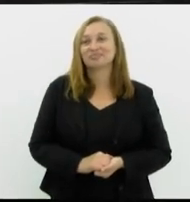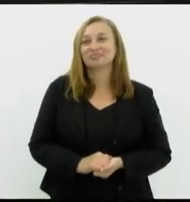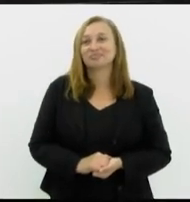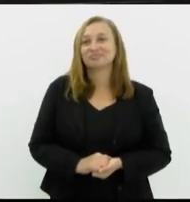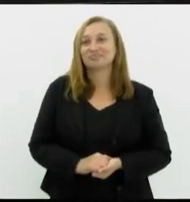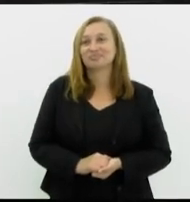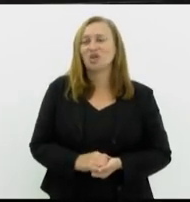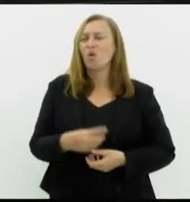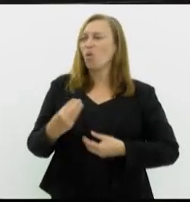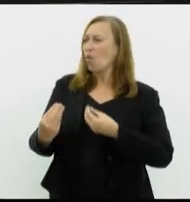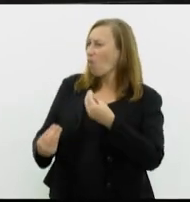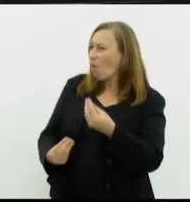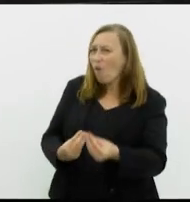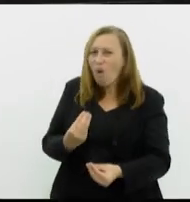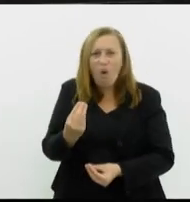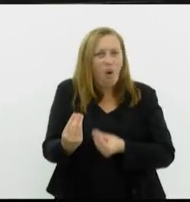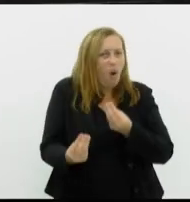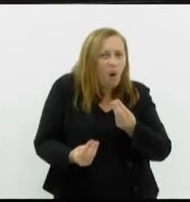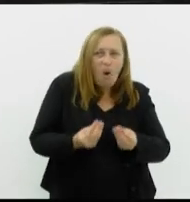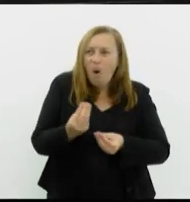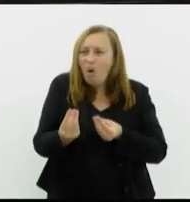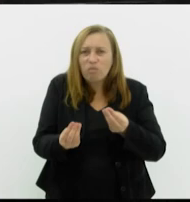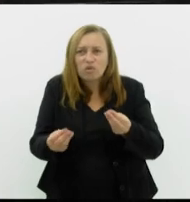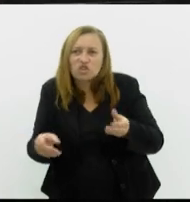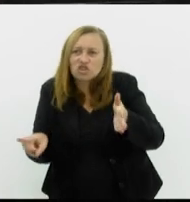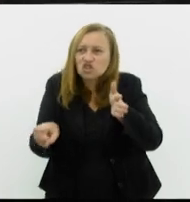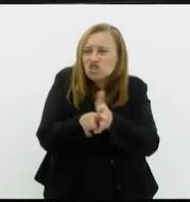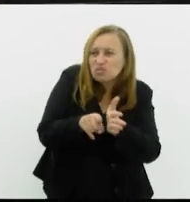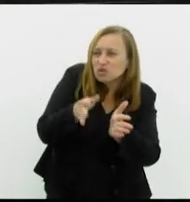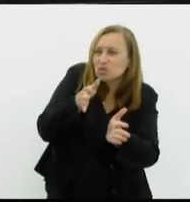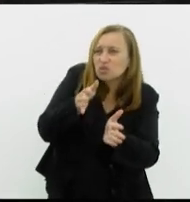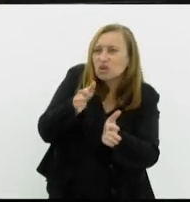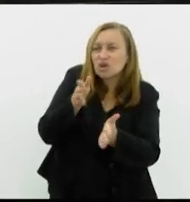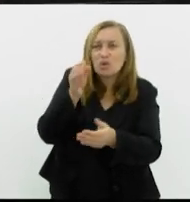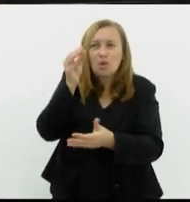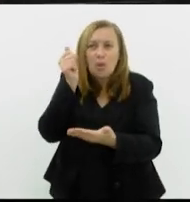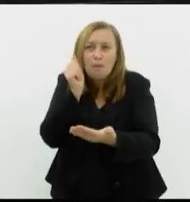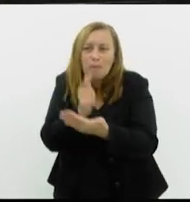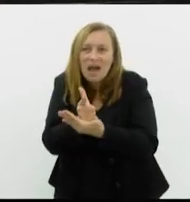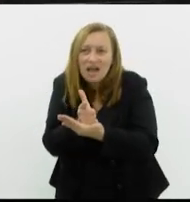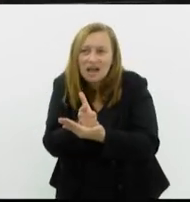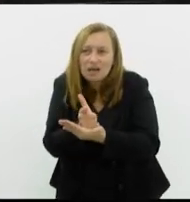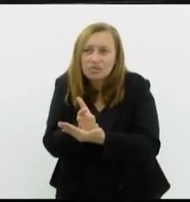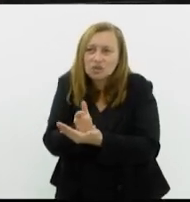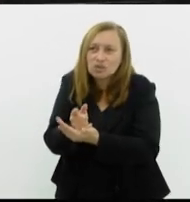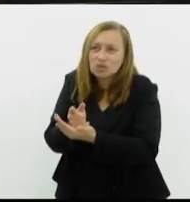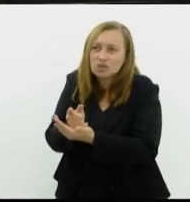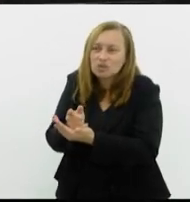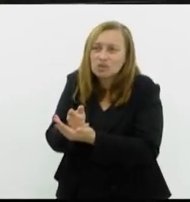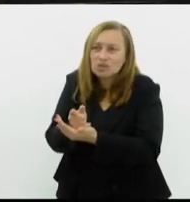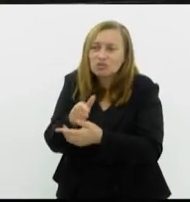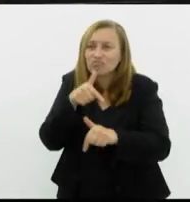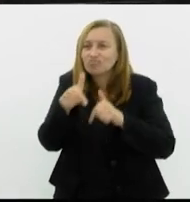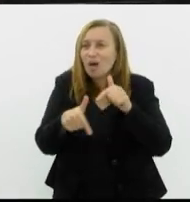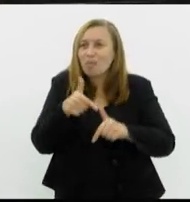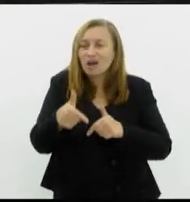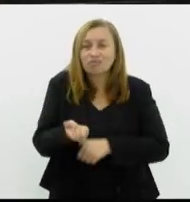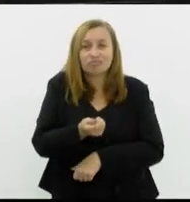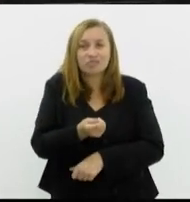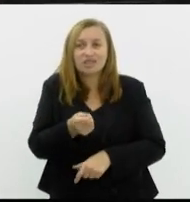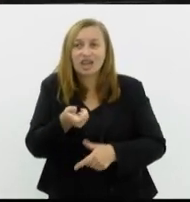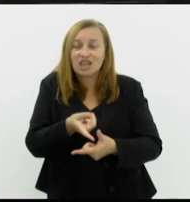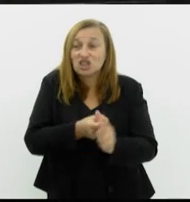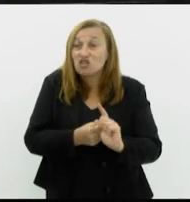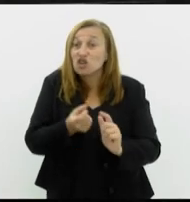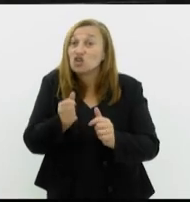que como vai diminuir o pagamento do serviço da dívida justo